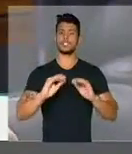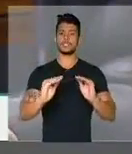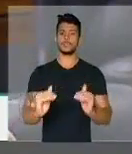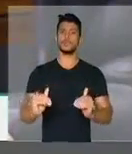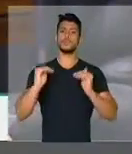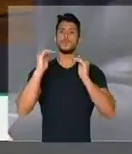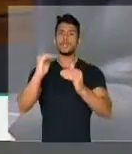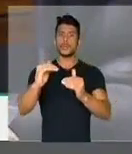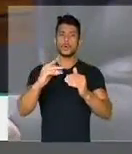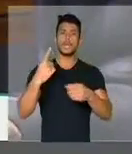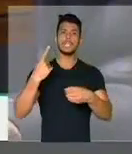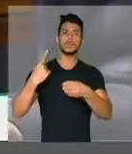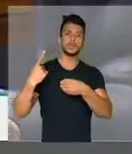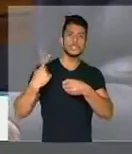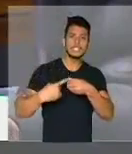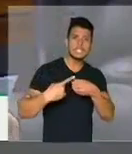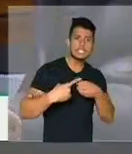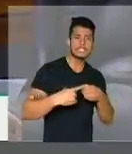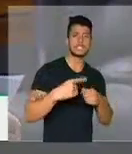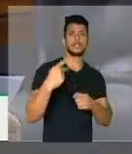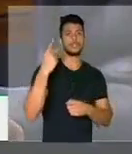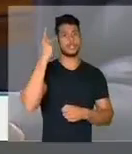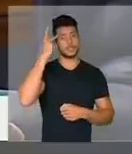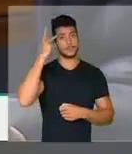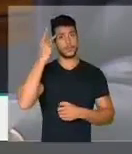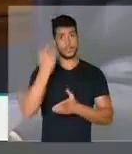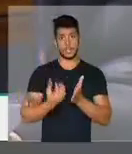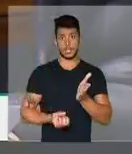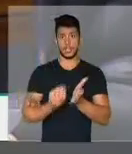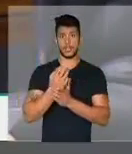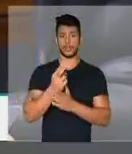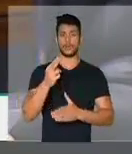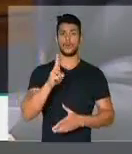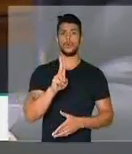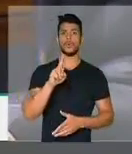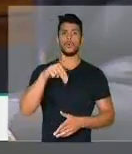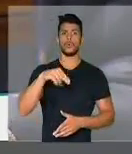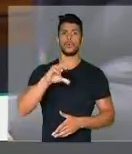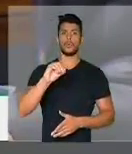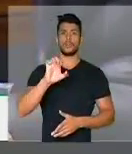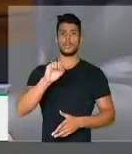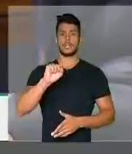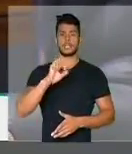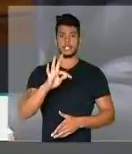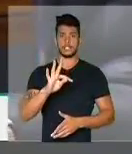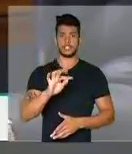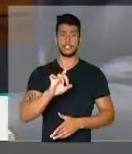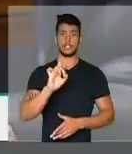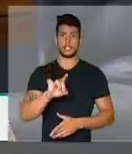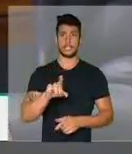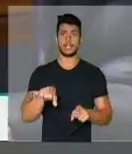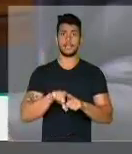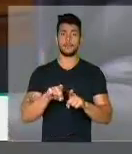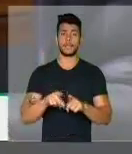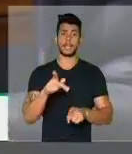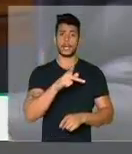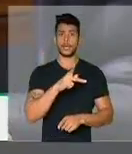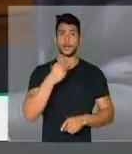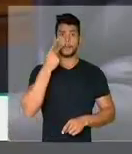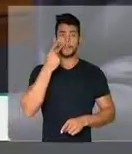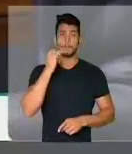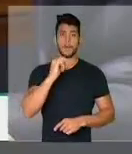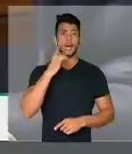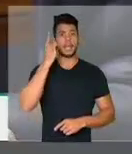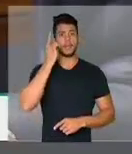de São Paulo, criou a UNOeste em Presidente Prudente e era pai do deputado Paulo Lima,